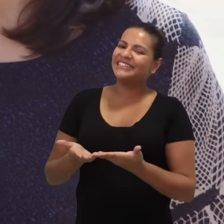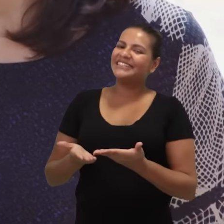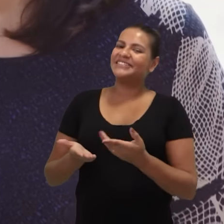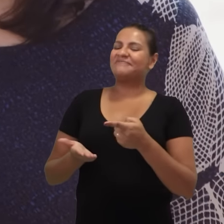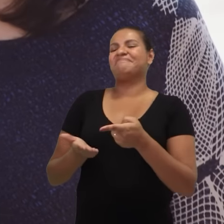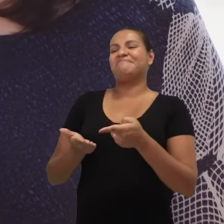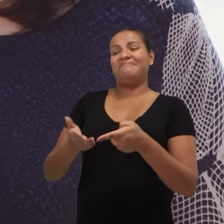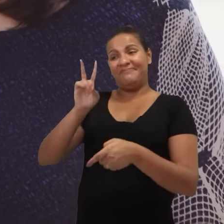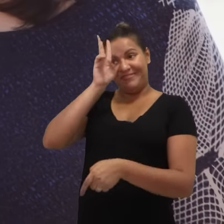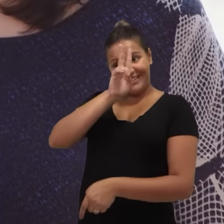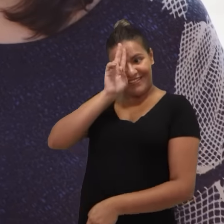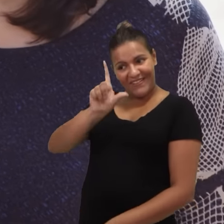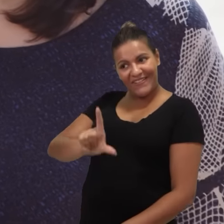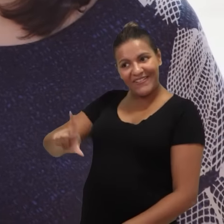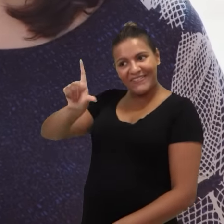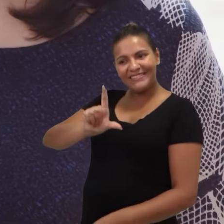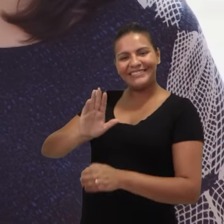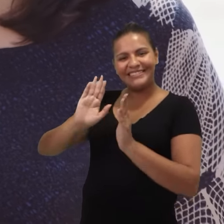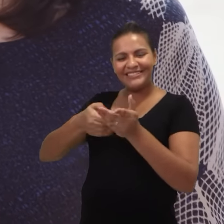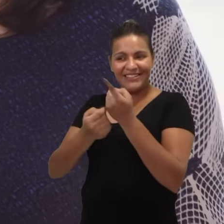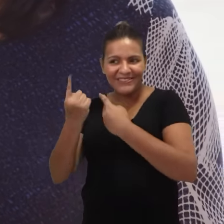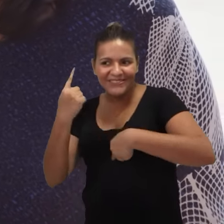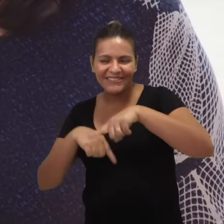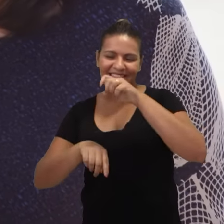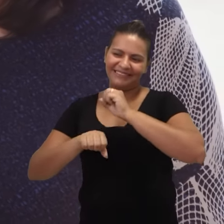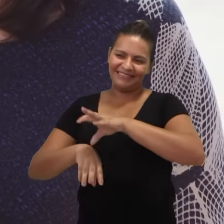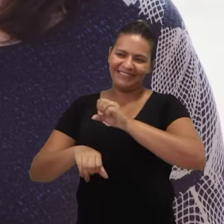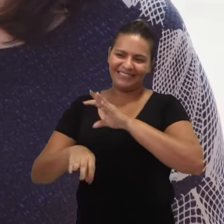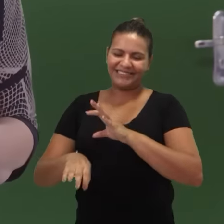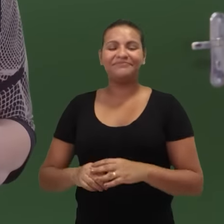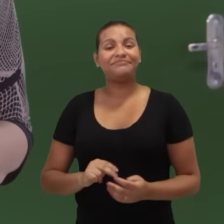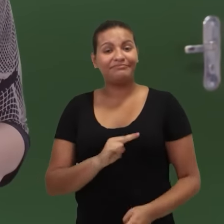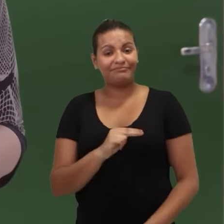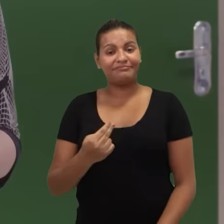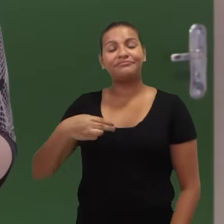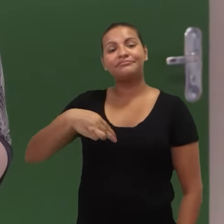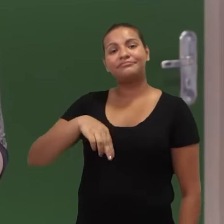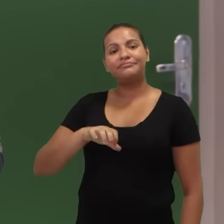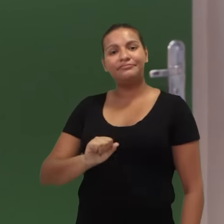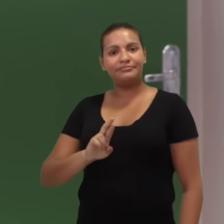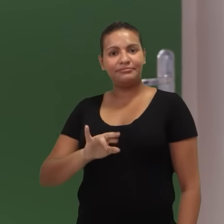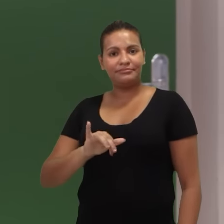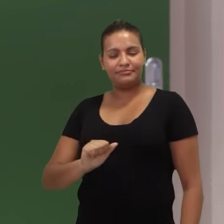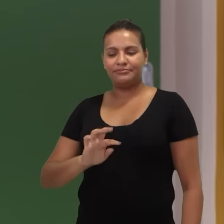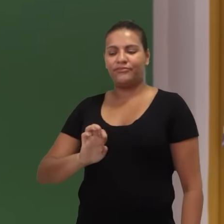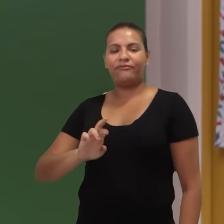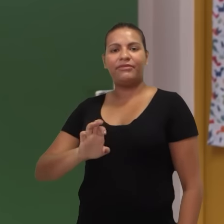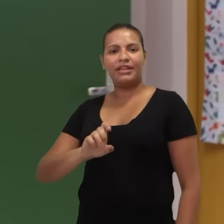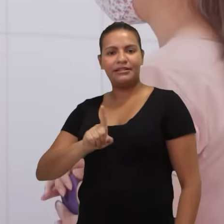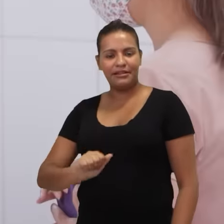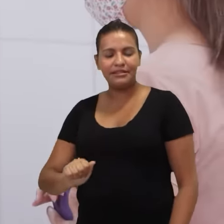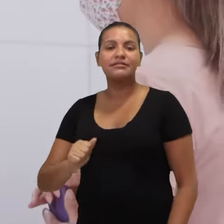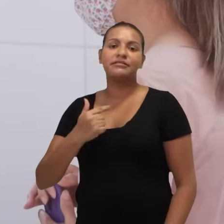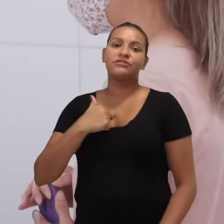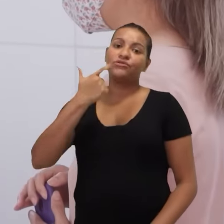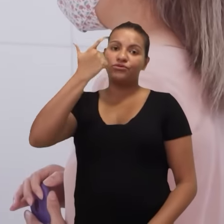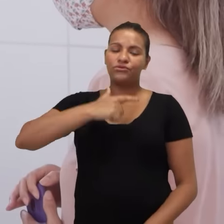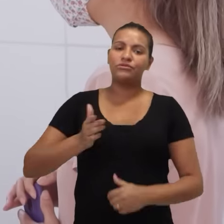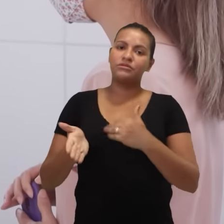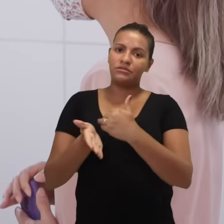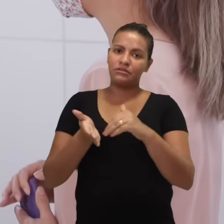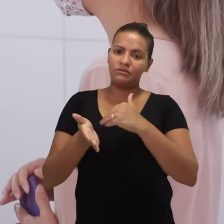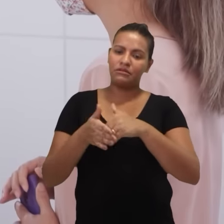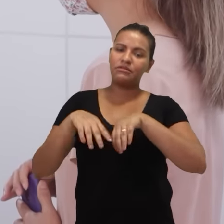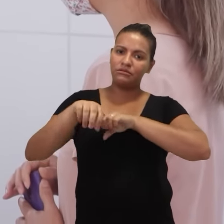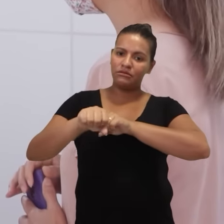obrigada por contar essa história linda de Londrina, de superação total da cidade. Eu sou a Maria Tereza Pascoal de Moraes, sou secretária